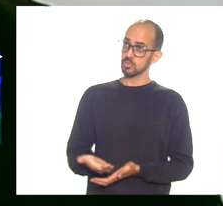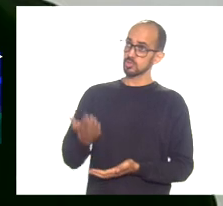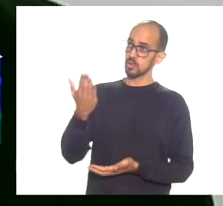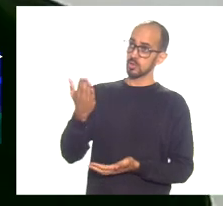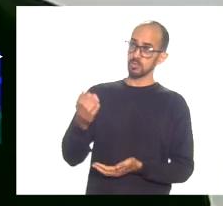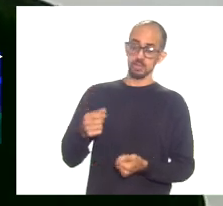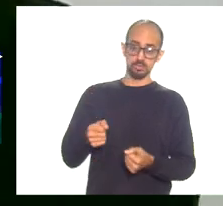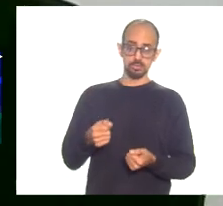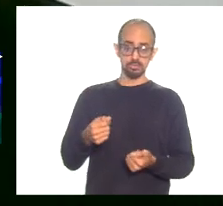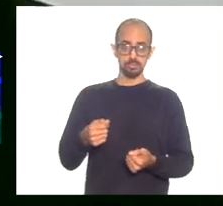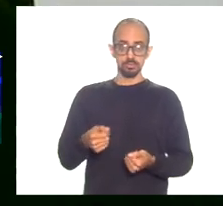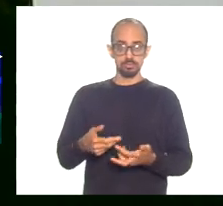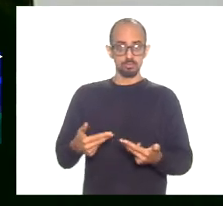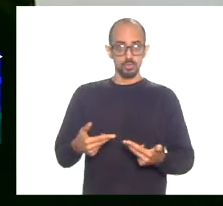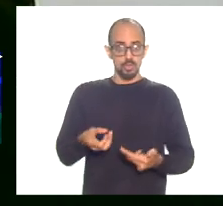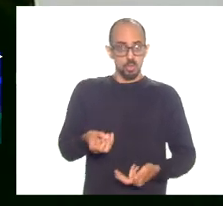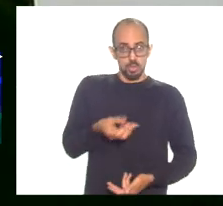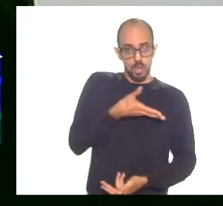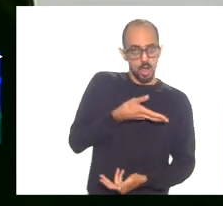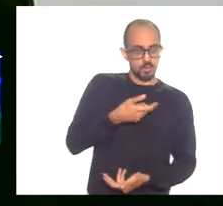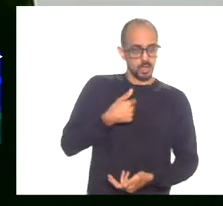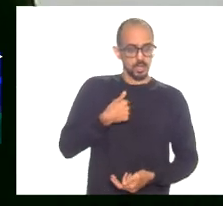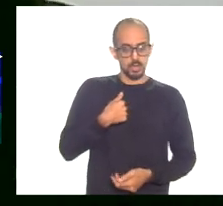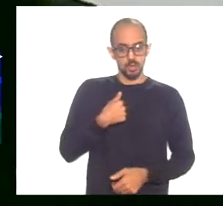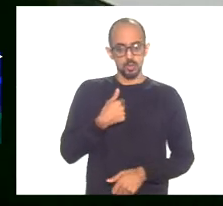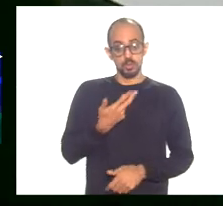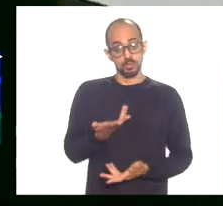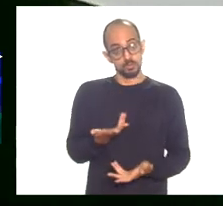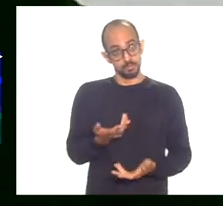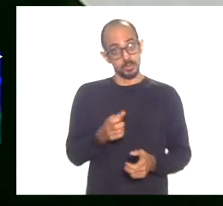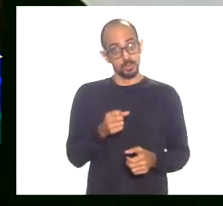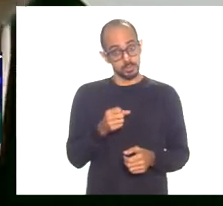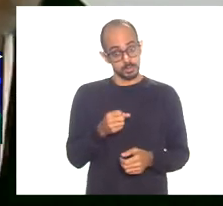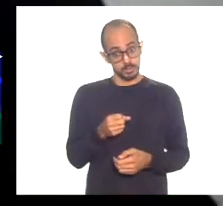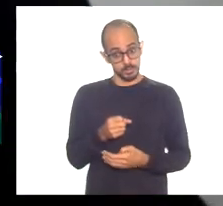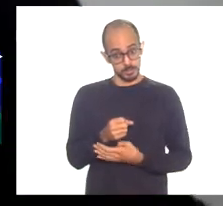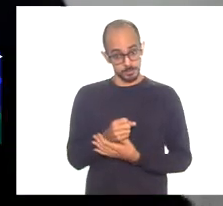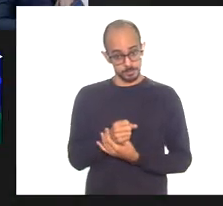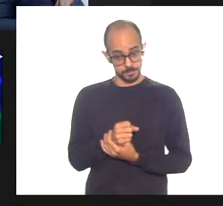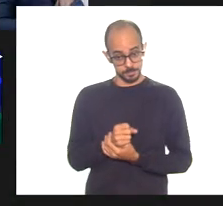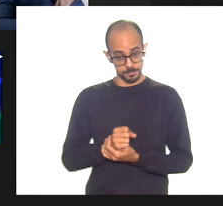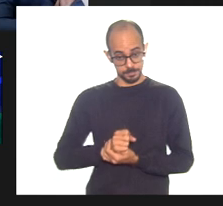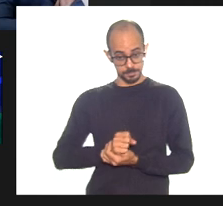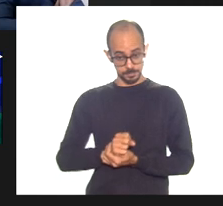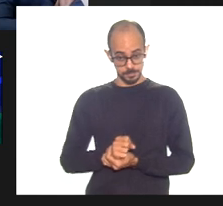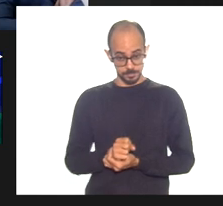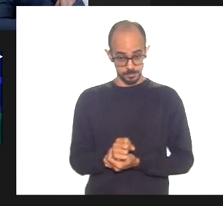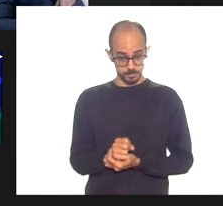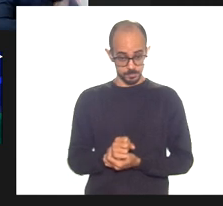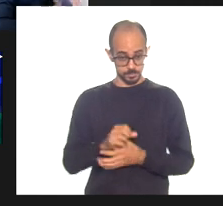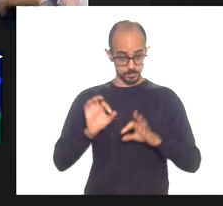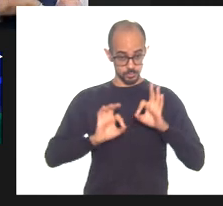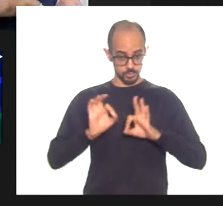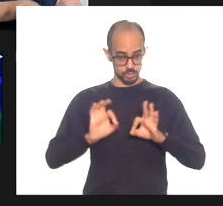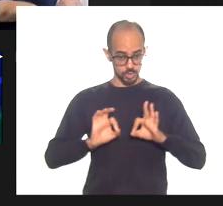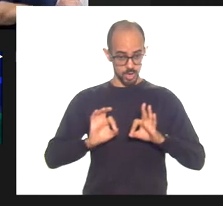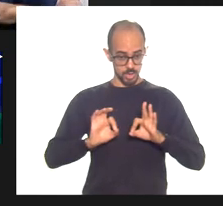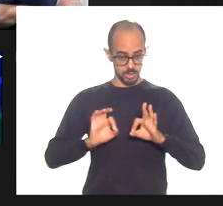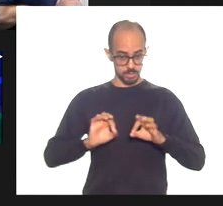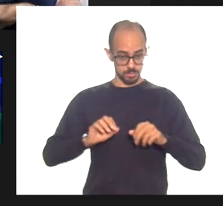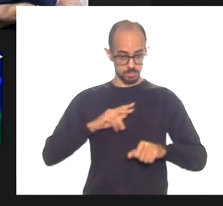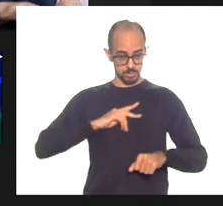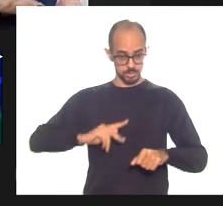lava eu não tô aqui agora nada nosso bairro comprar questão de óleo de